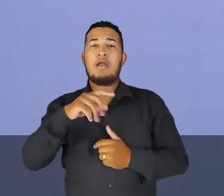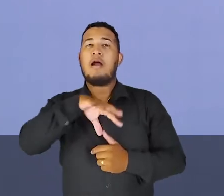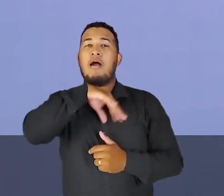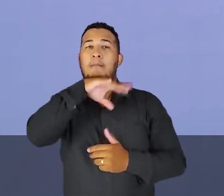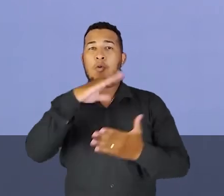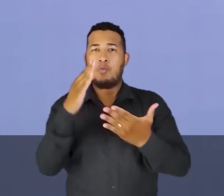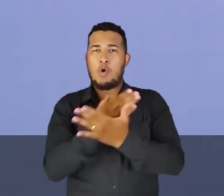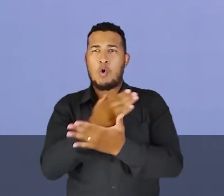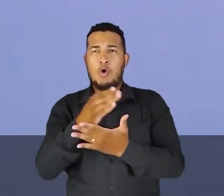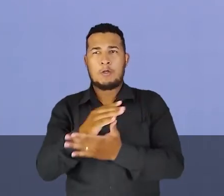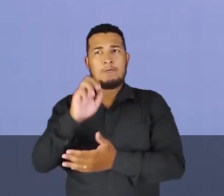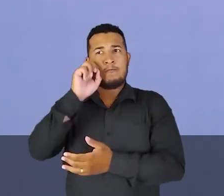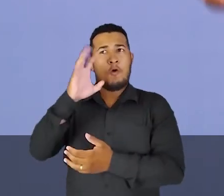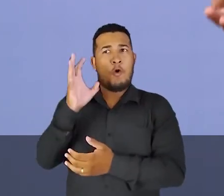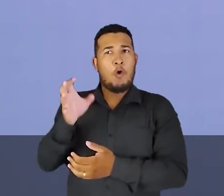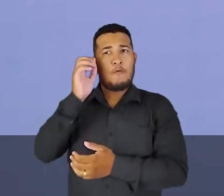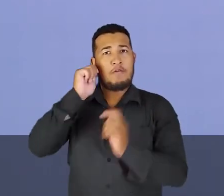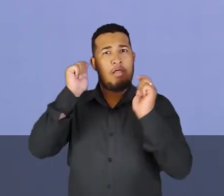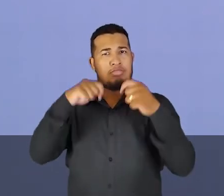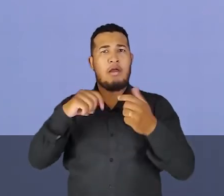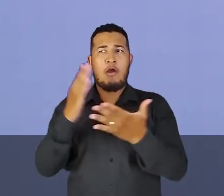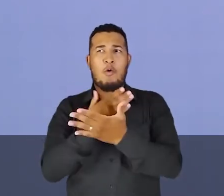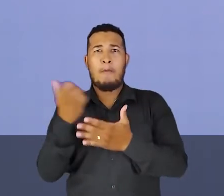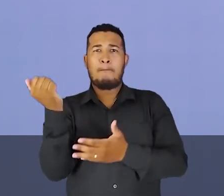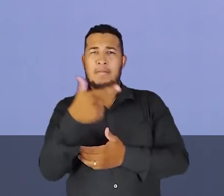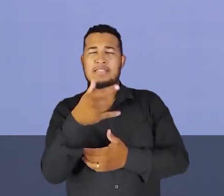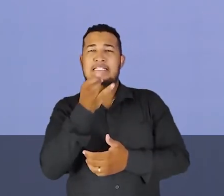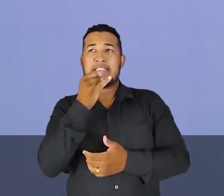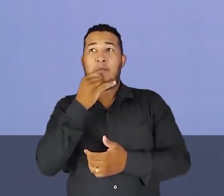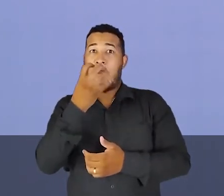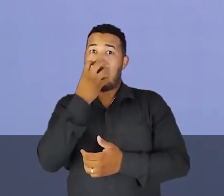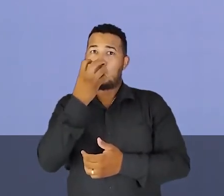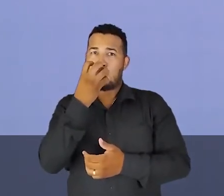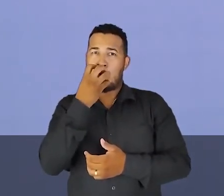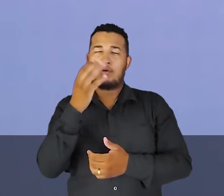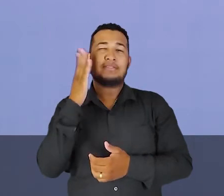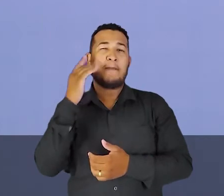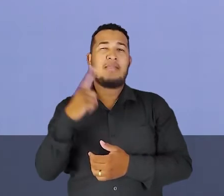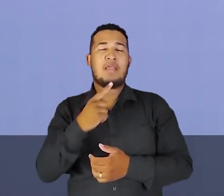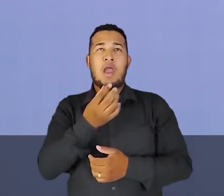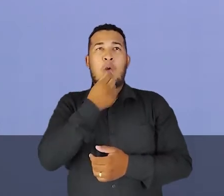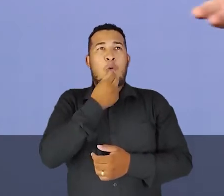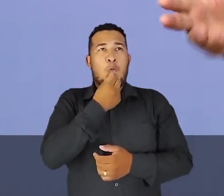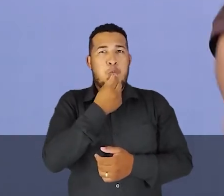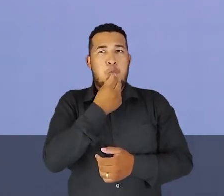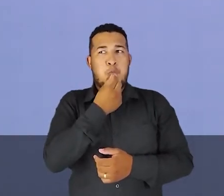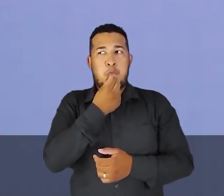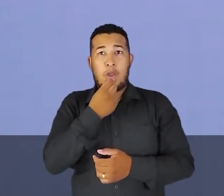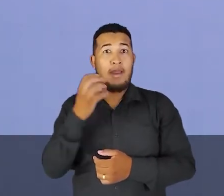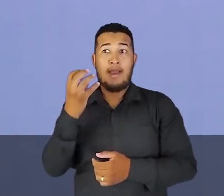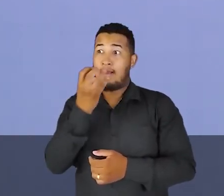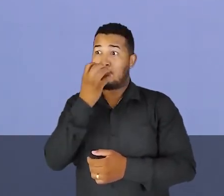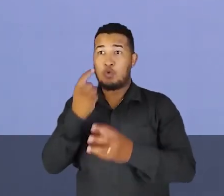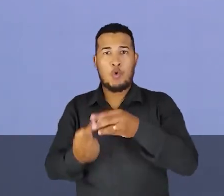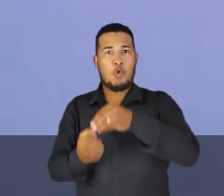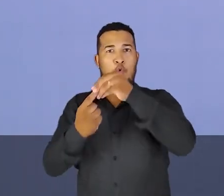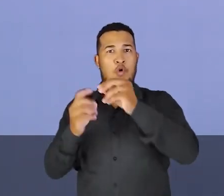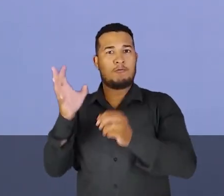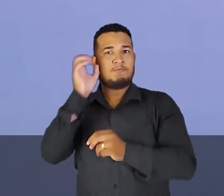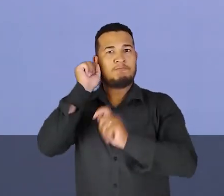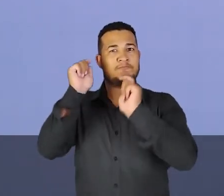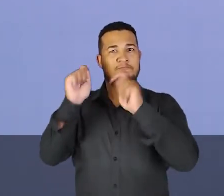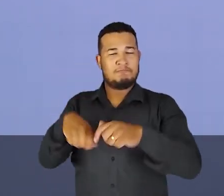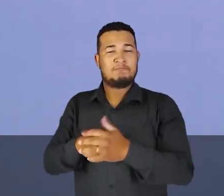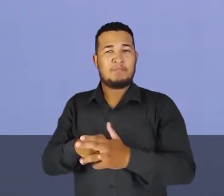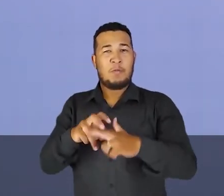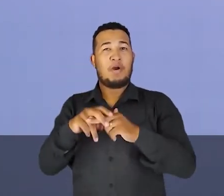por exemplo, que conseguem ouvir além disso. Os cachorros, por exemplo, né, os famosos apitos de cachorro, que só eles ouvem, né, que estão acima dessa frequência